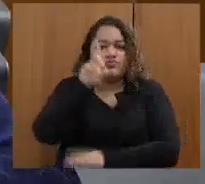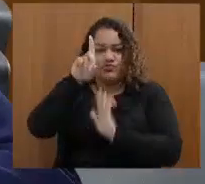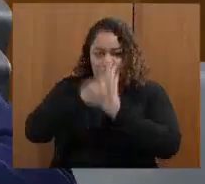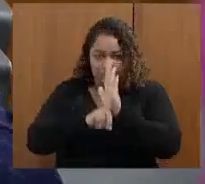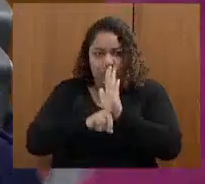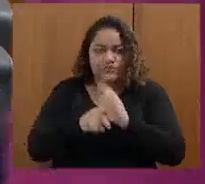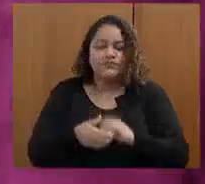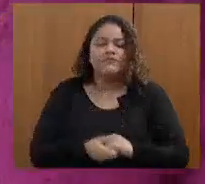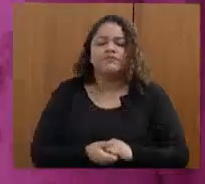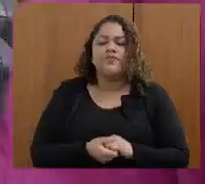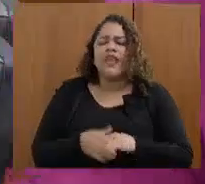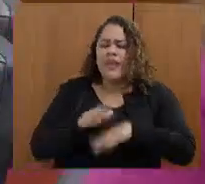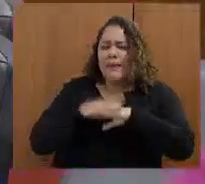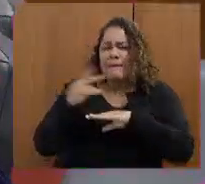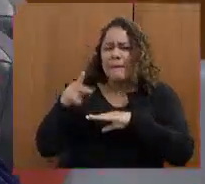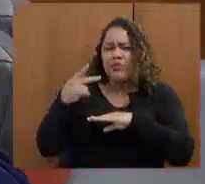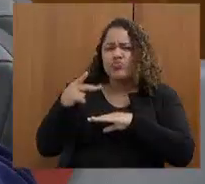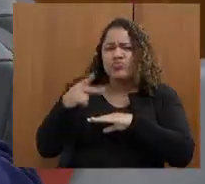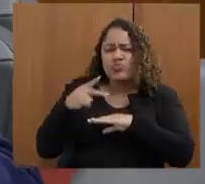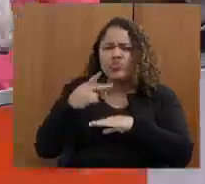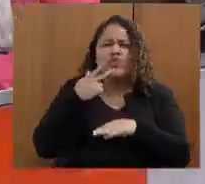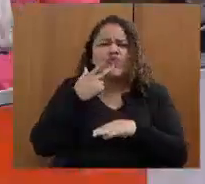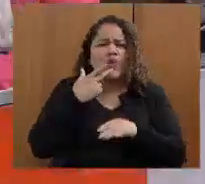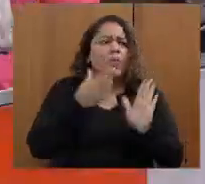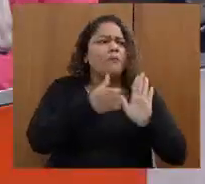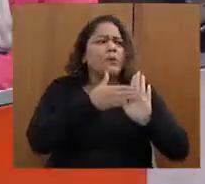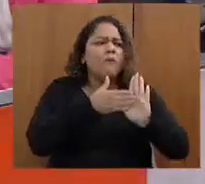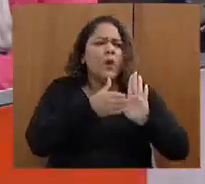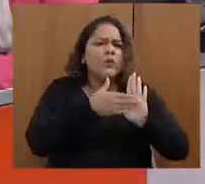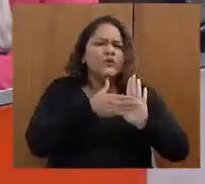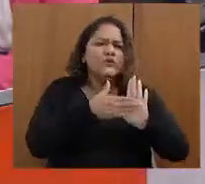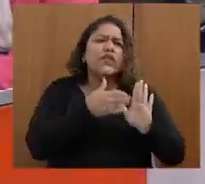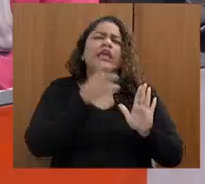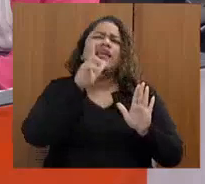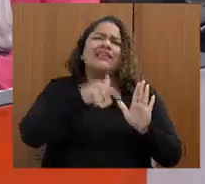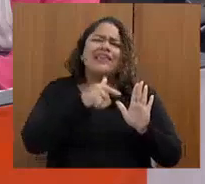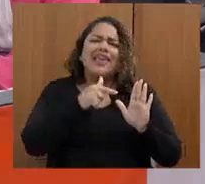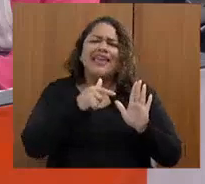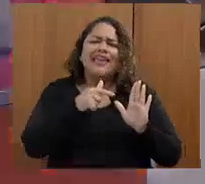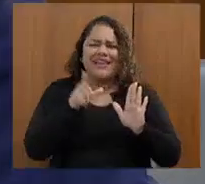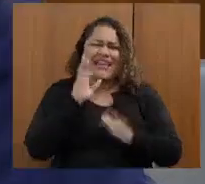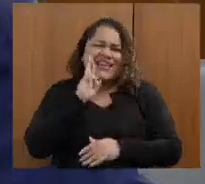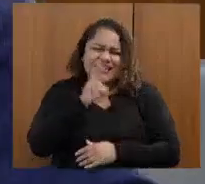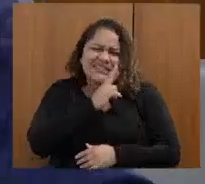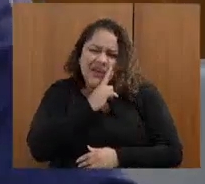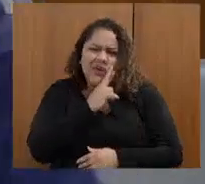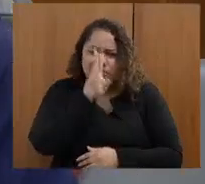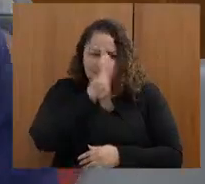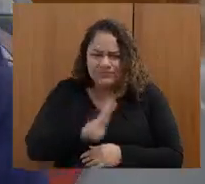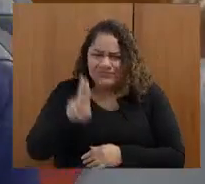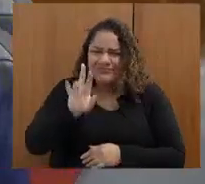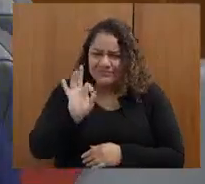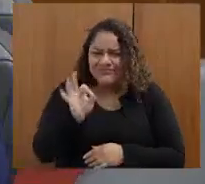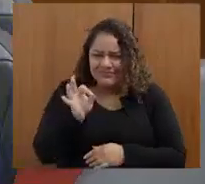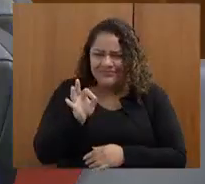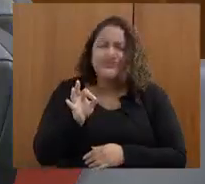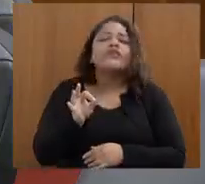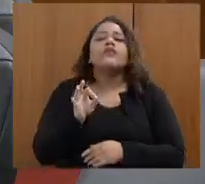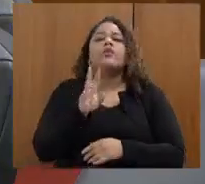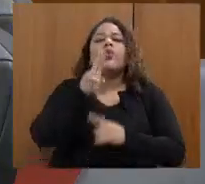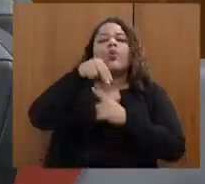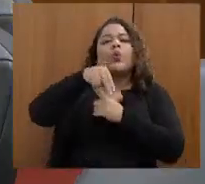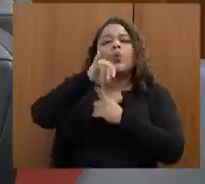de São bandejões né que você é como as federais têm a unimontes já tem né o o o